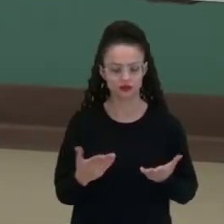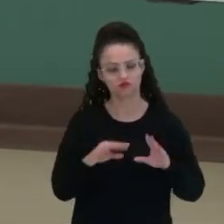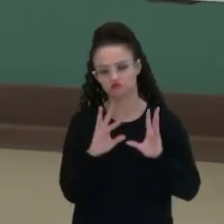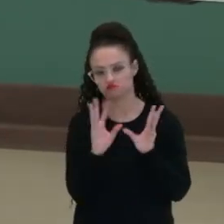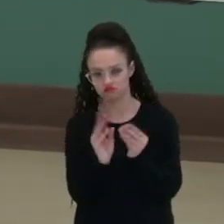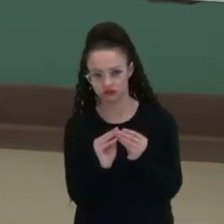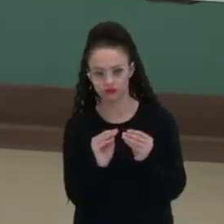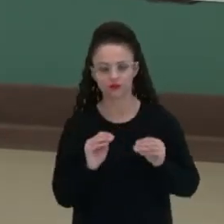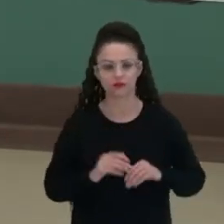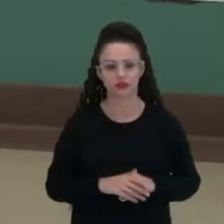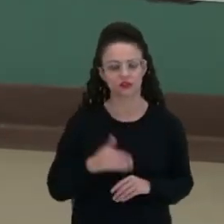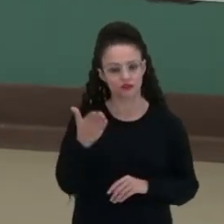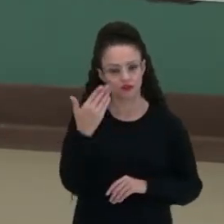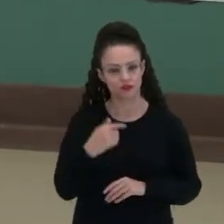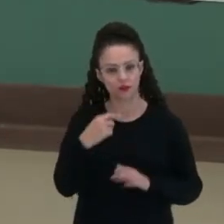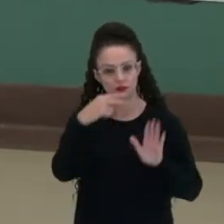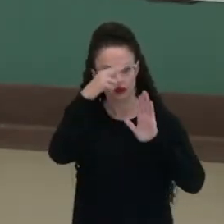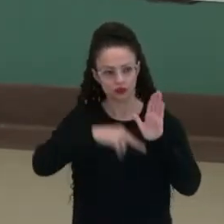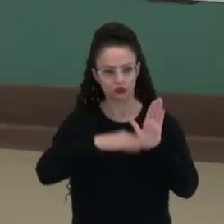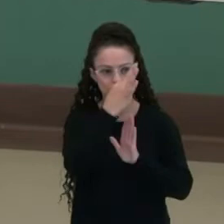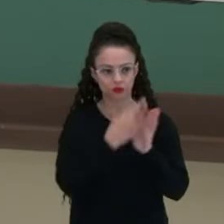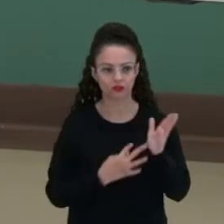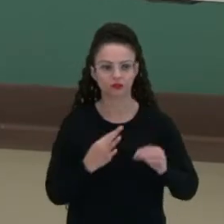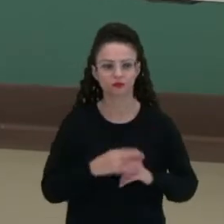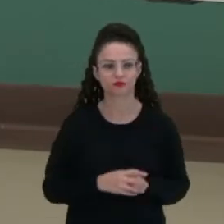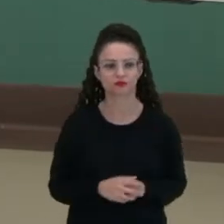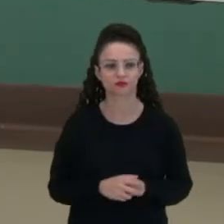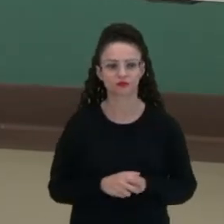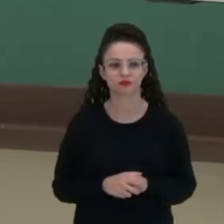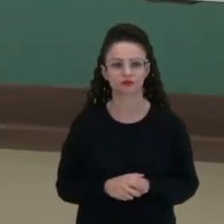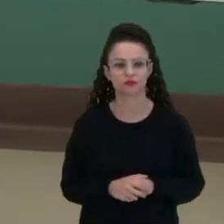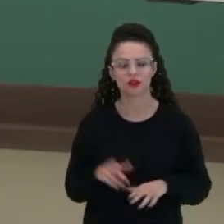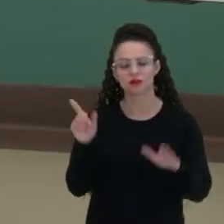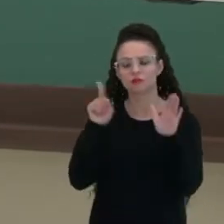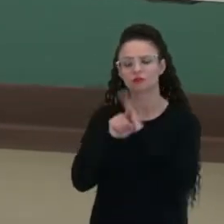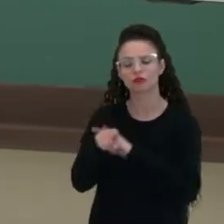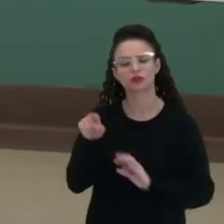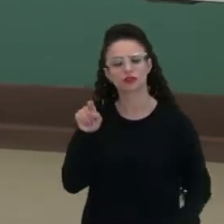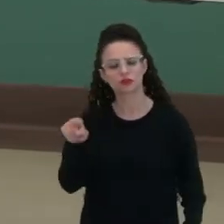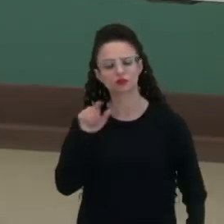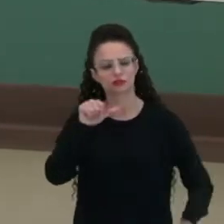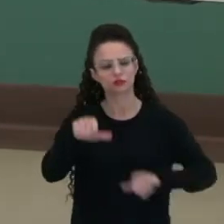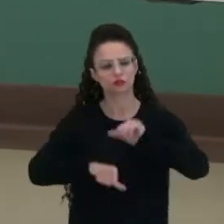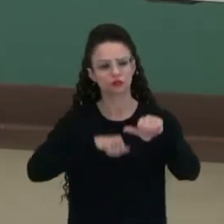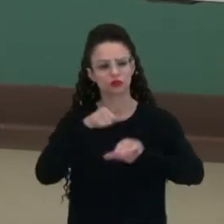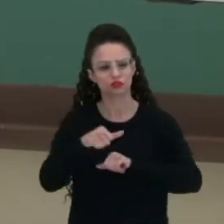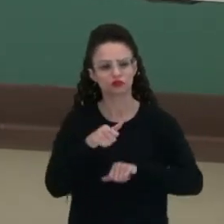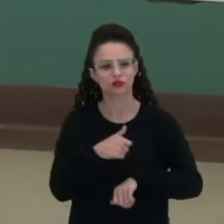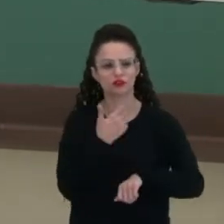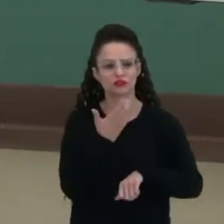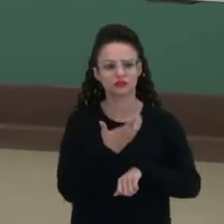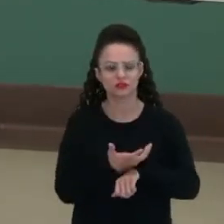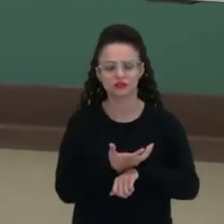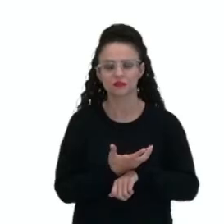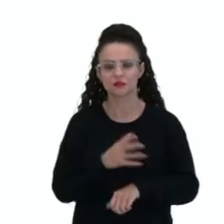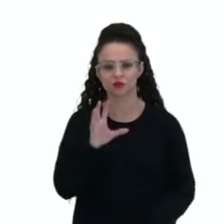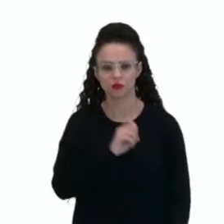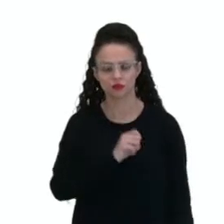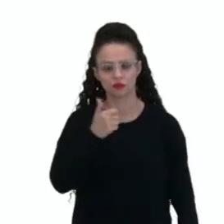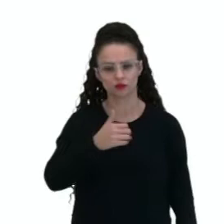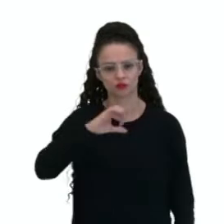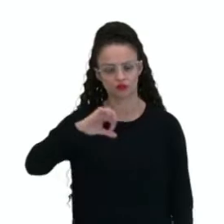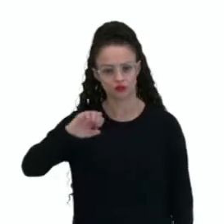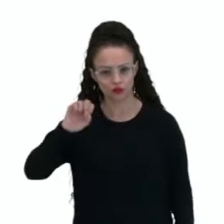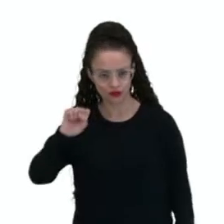queiram. Vamos à leitura do texto? Vem comigo. Por que a senhora modificou a disciplina do amor de